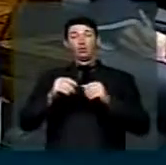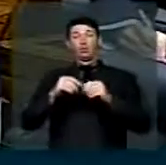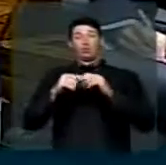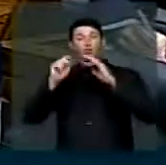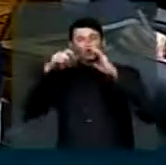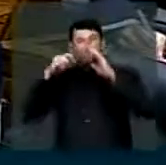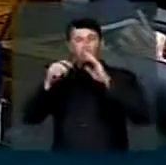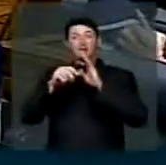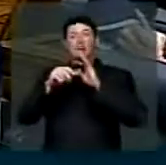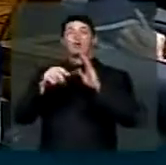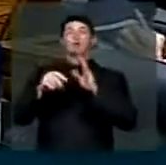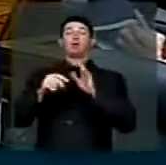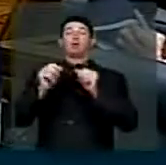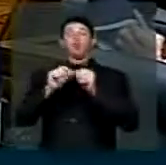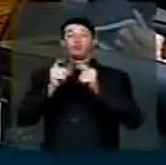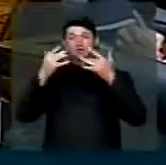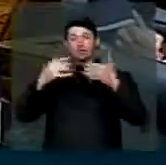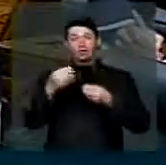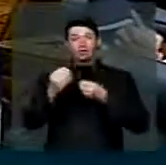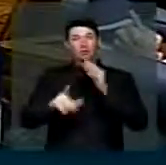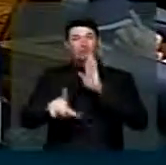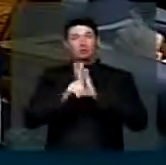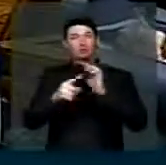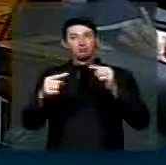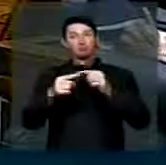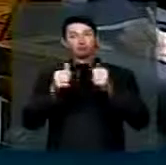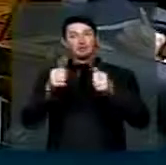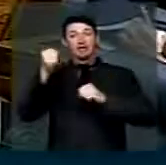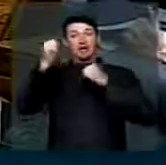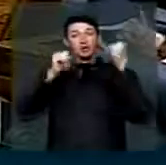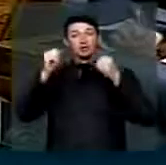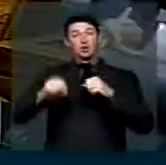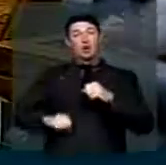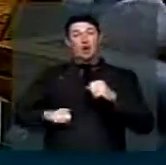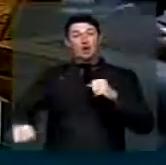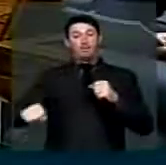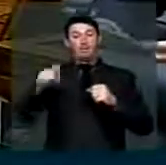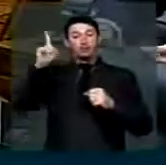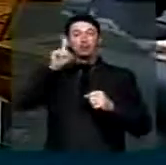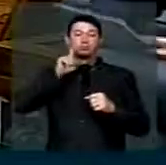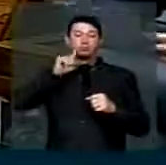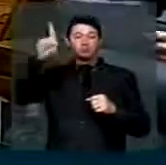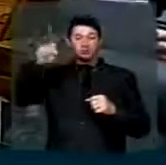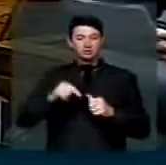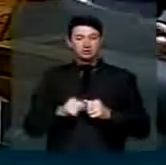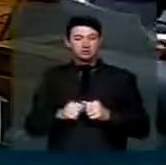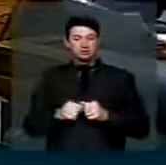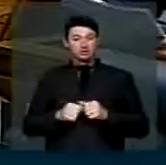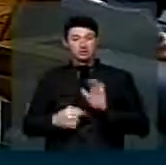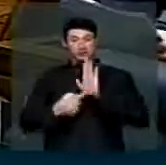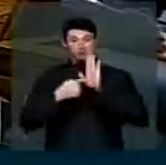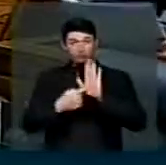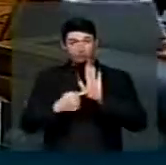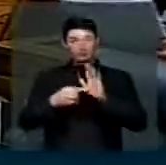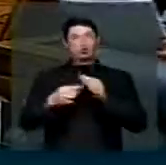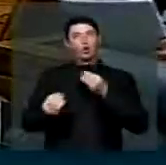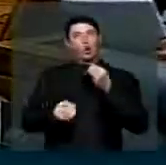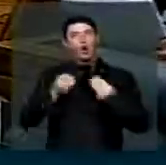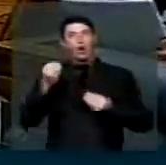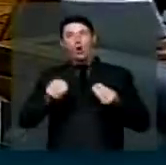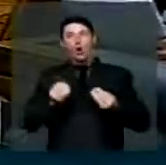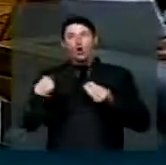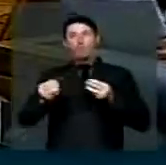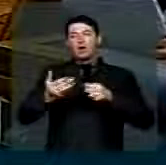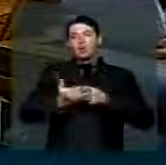Zip trata do funcionamento legal da indústria do aborto nos Estados Unidos, mostrando de que forma